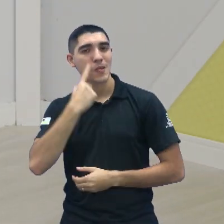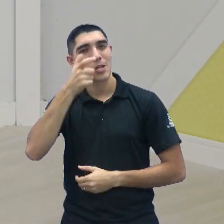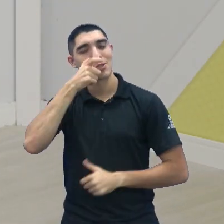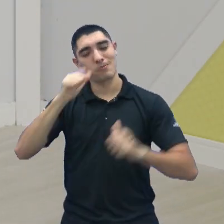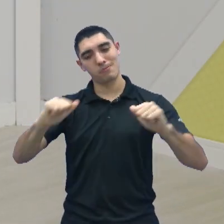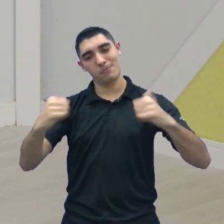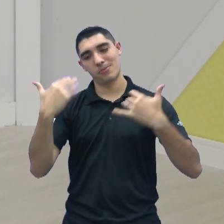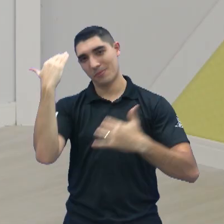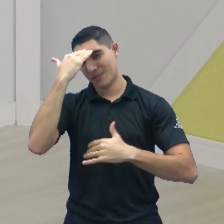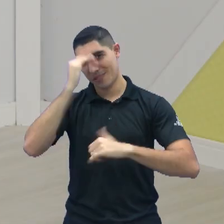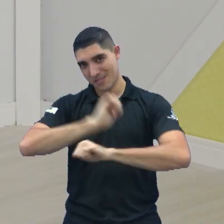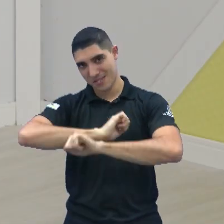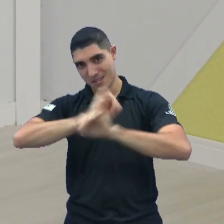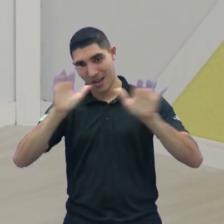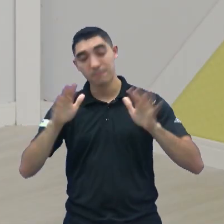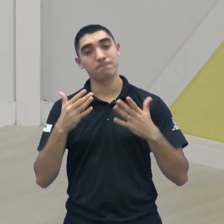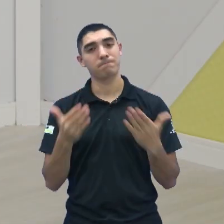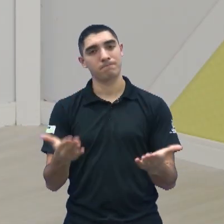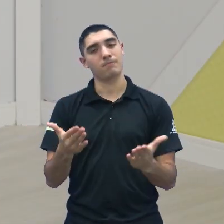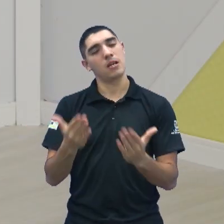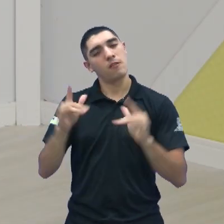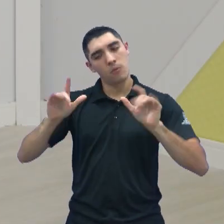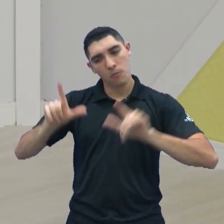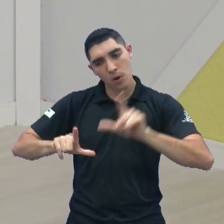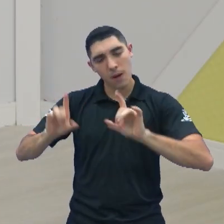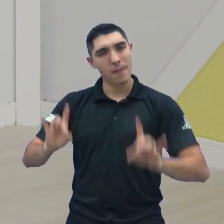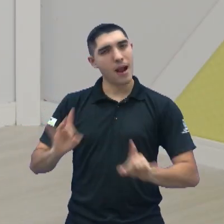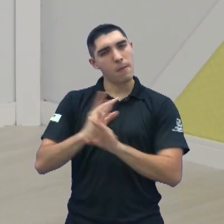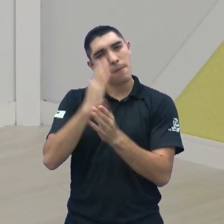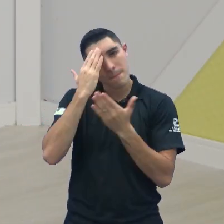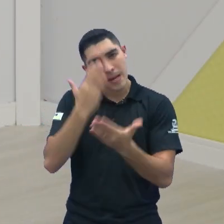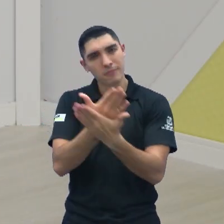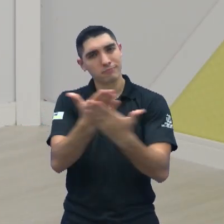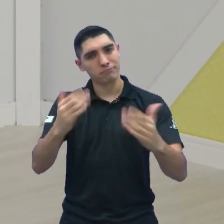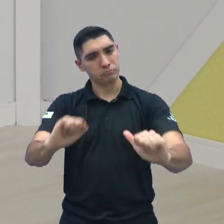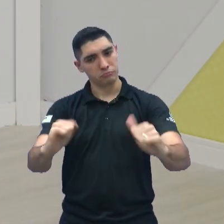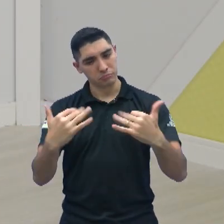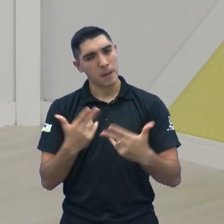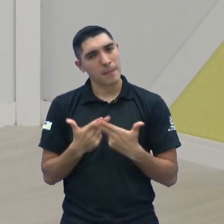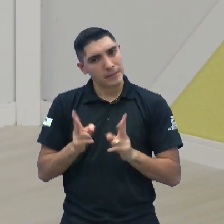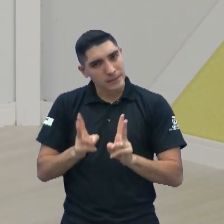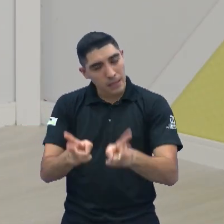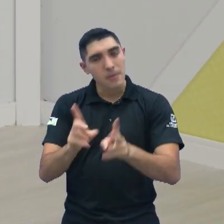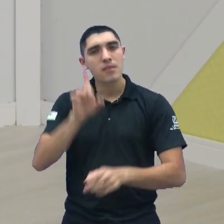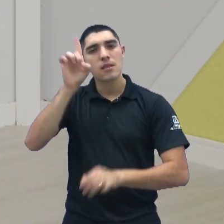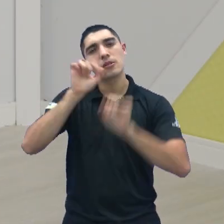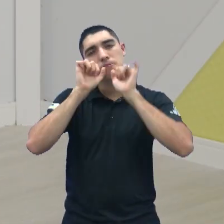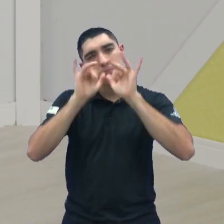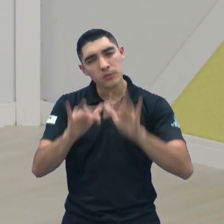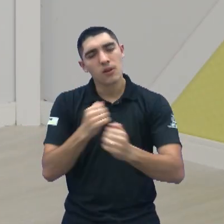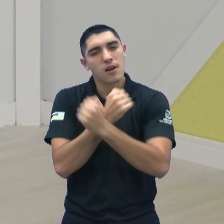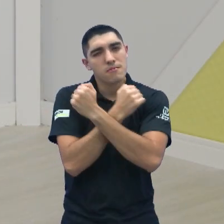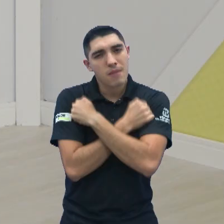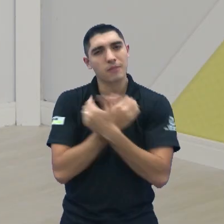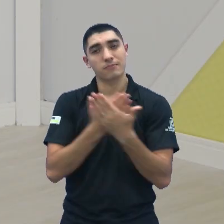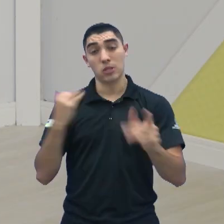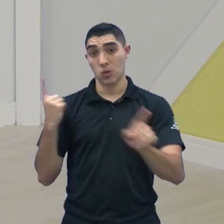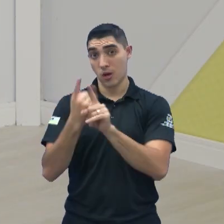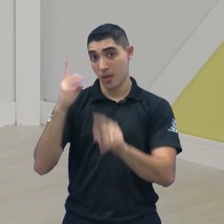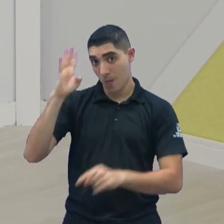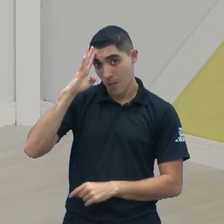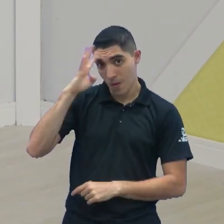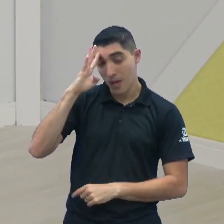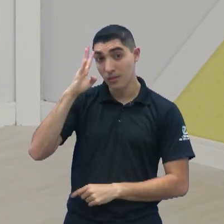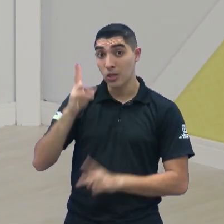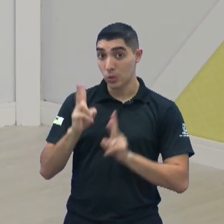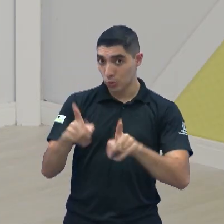acompanha o nosso programa. Vamos chegando ao final do programa de hoje, agradecendo a sua audiência, a sua paciência. Fique com Deus, grande abraço, até quarta-feira. Continue